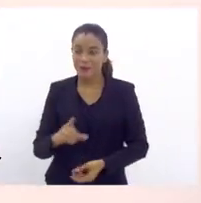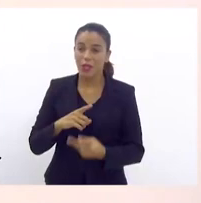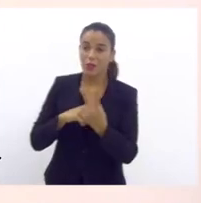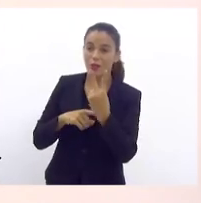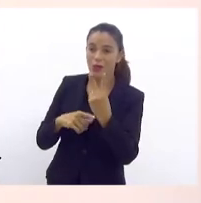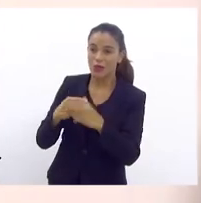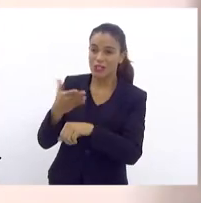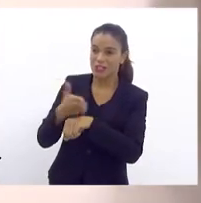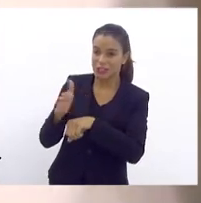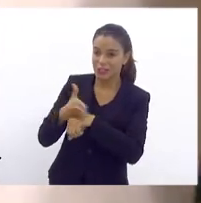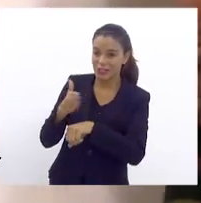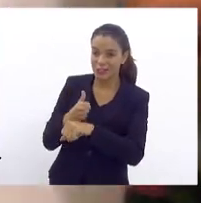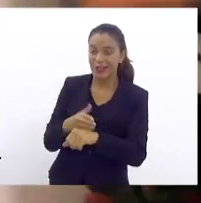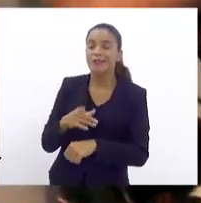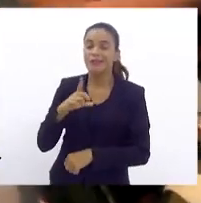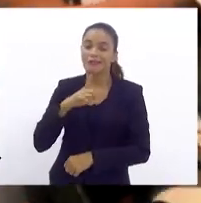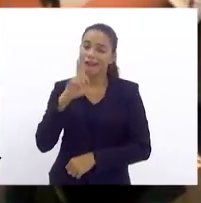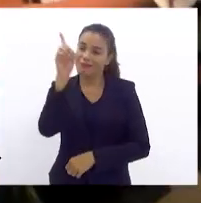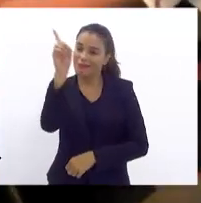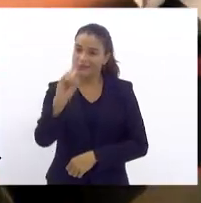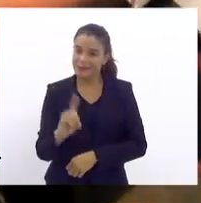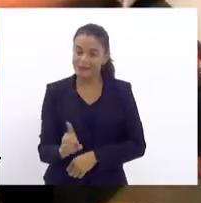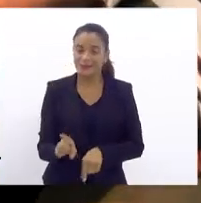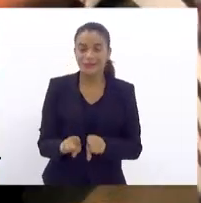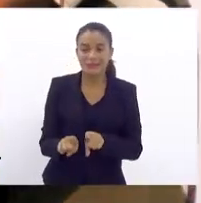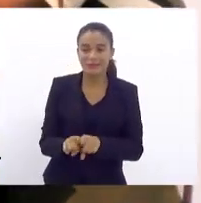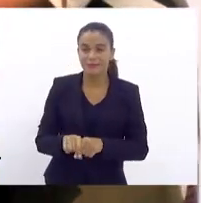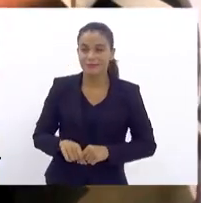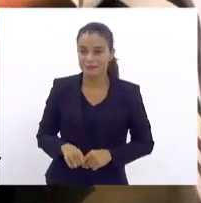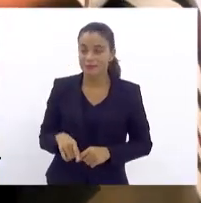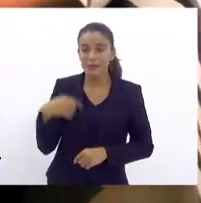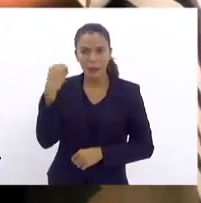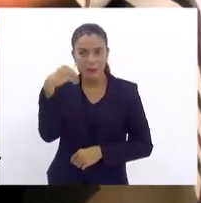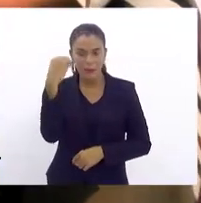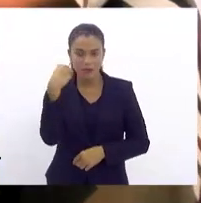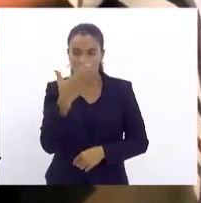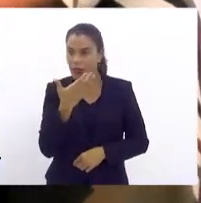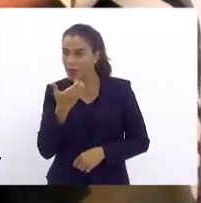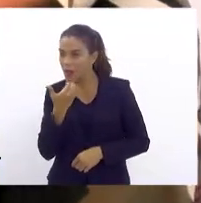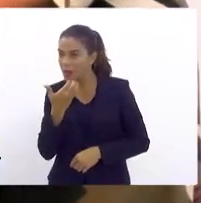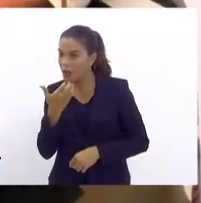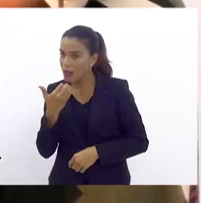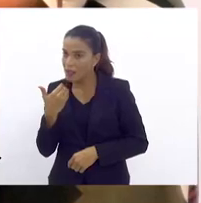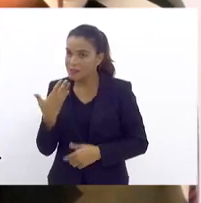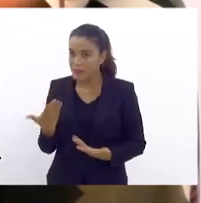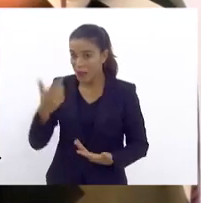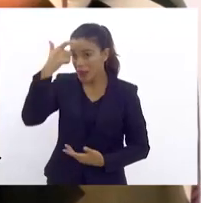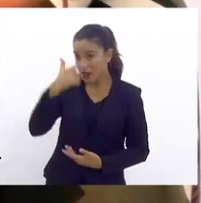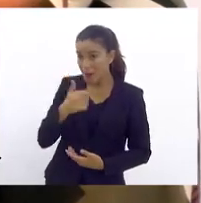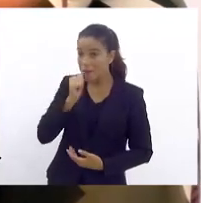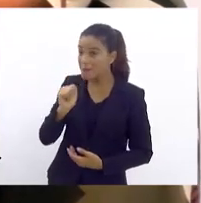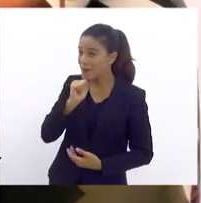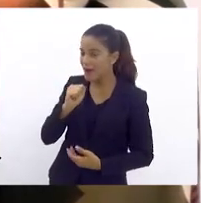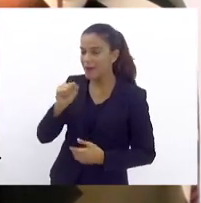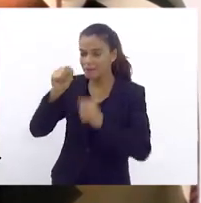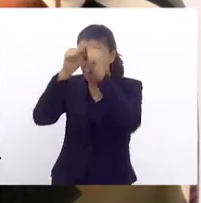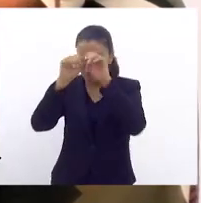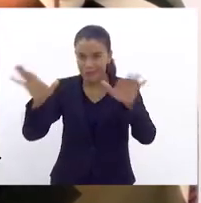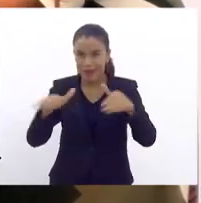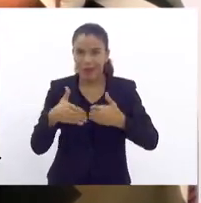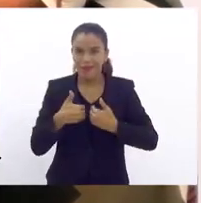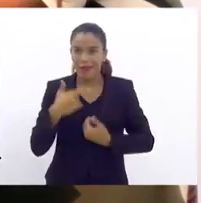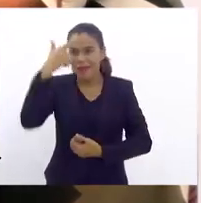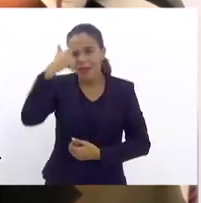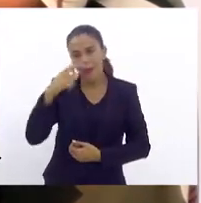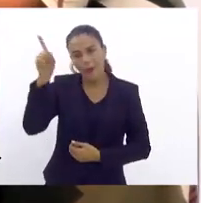Estagiários com deficiência e assim é uma experiência muito grande assim e aí eu vou dizer assim como mãe de autista né acho que todo dia eu